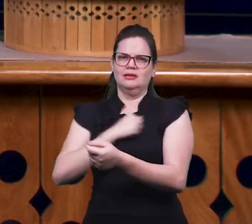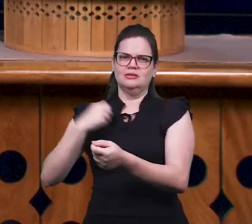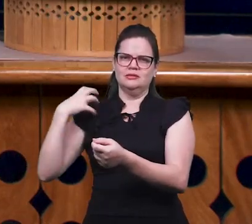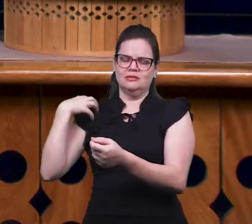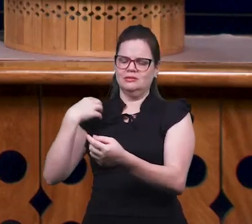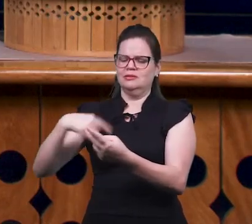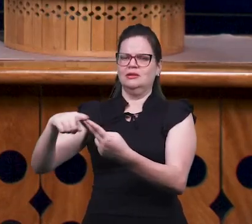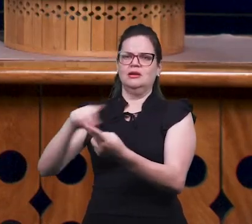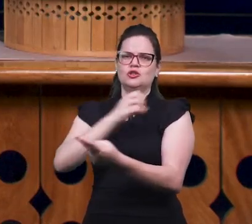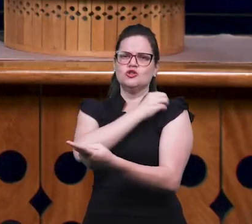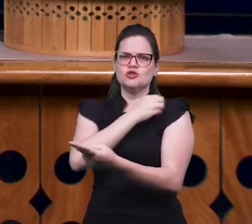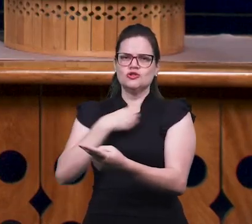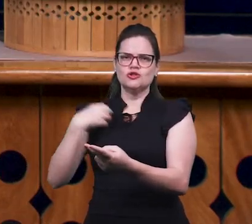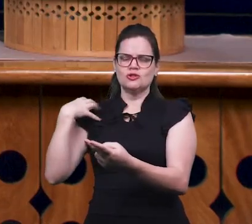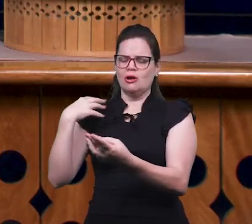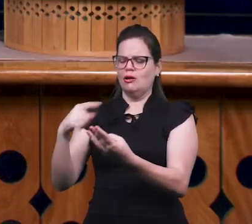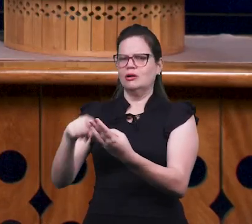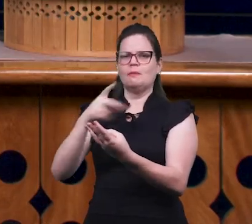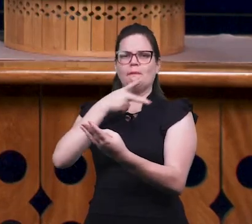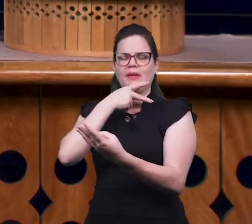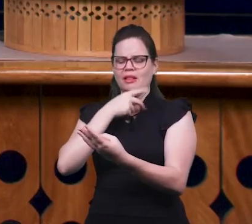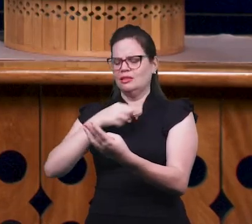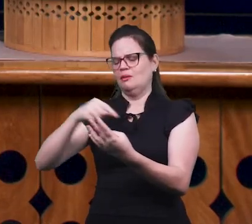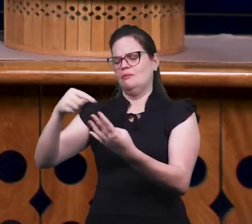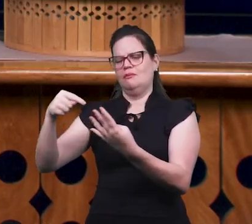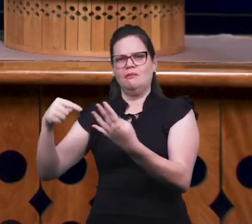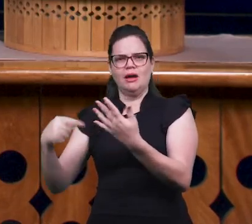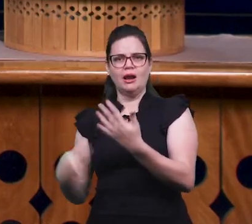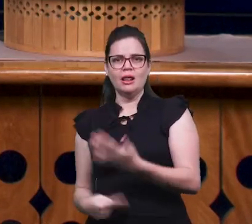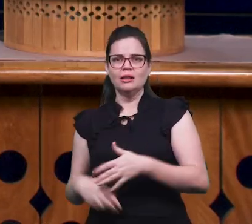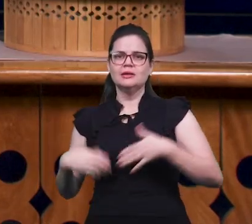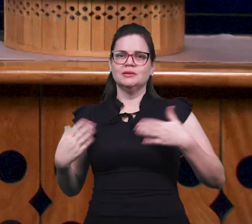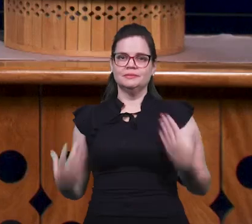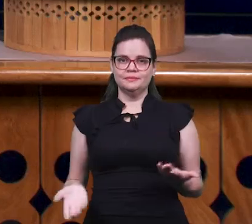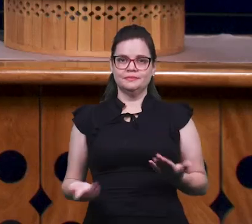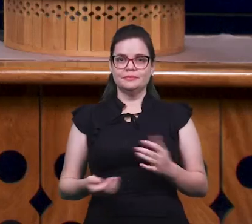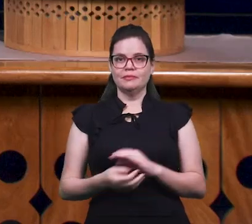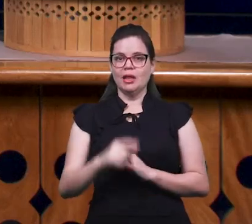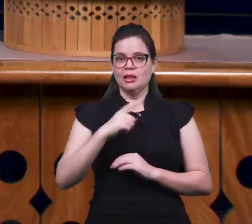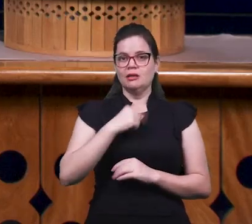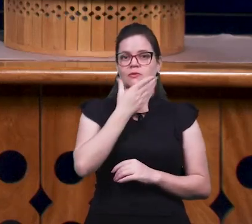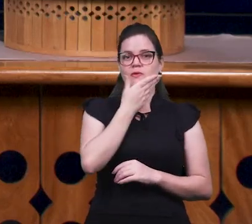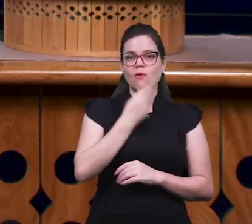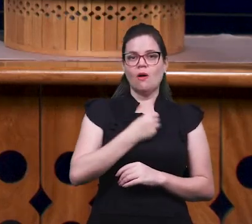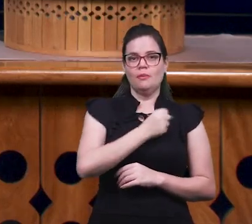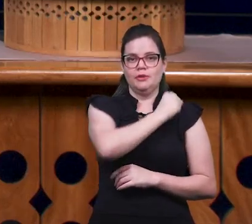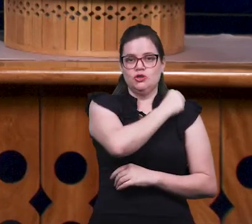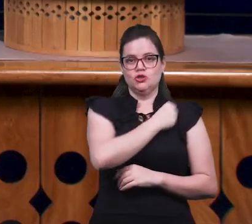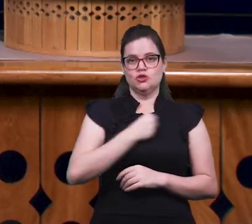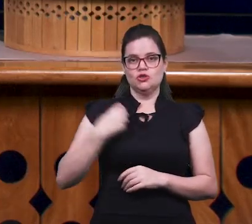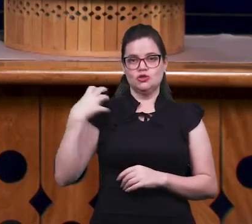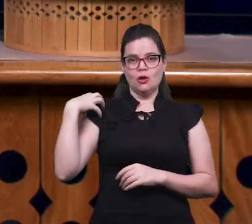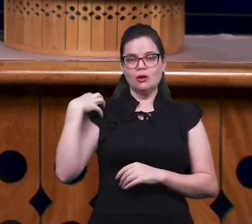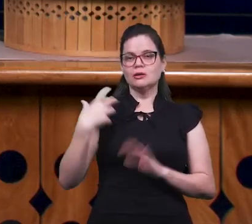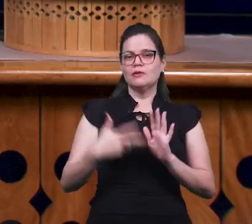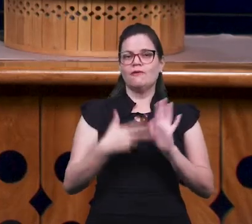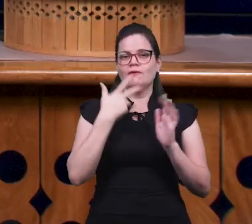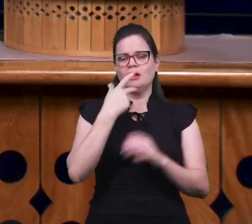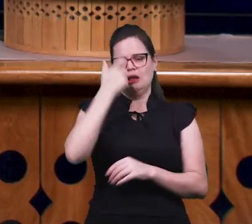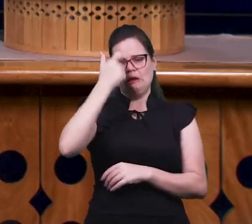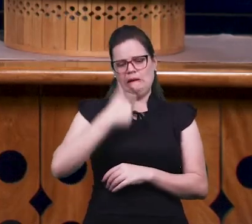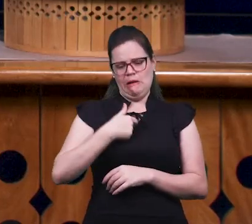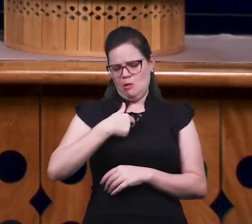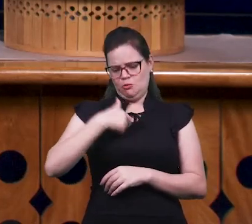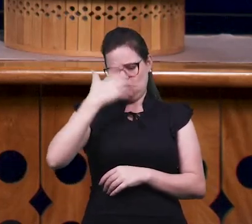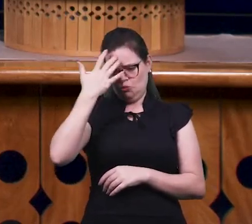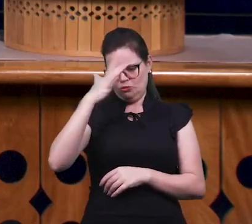né, um grande filósofo, sei que nada sei, mas na verdade Sócrates falou, sei que nada sei, mostrando que ele sabia tudo, né? Era meio assim,